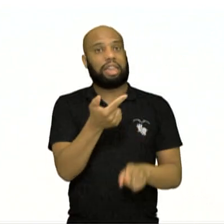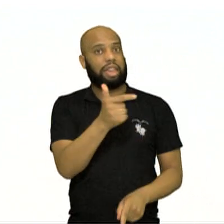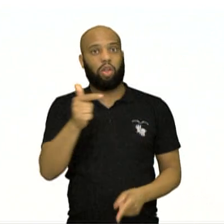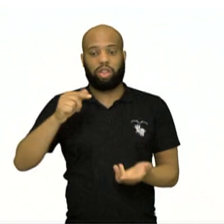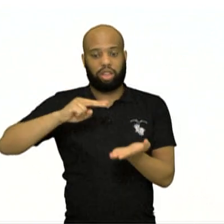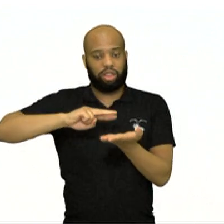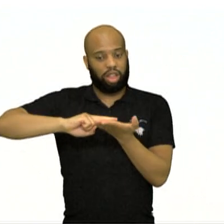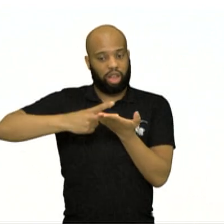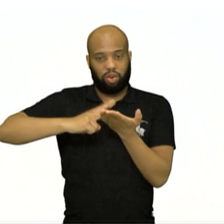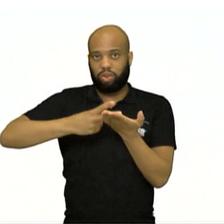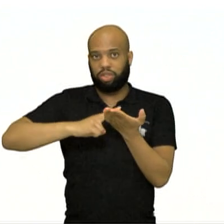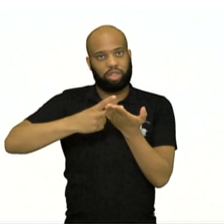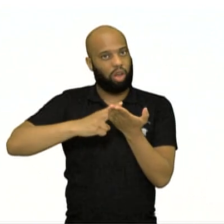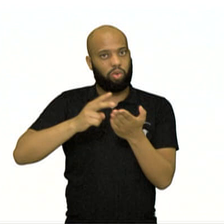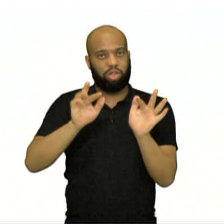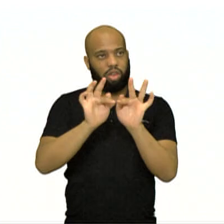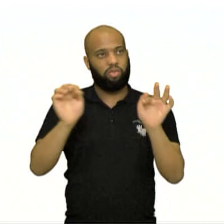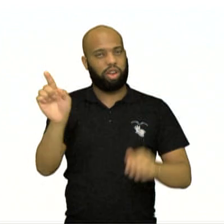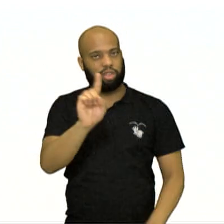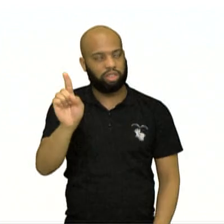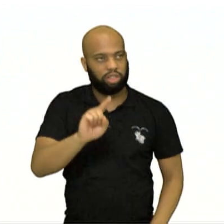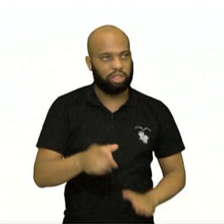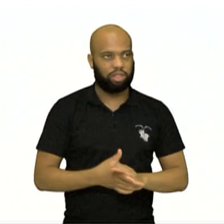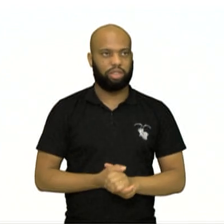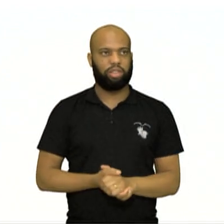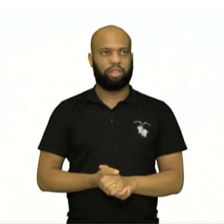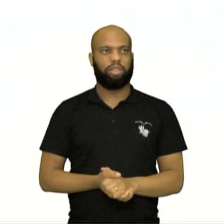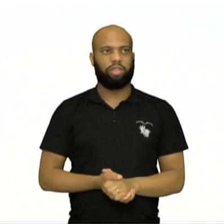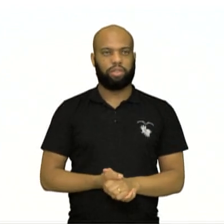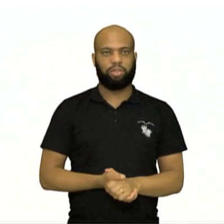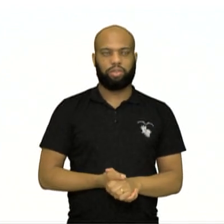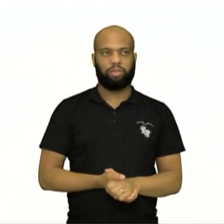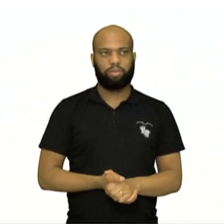na frase em situações formais.